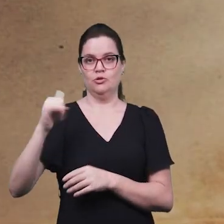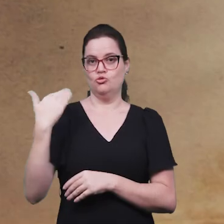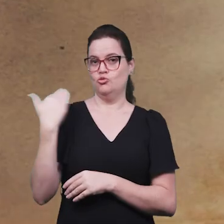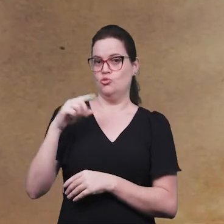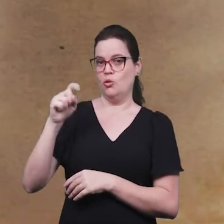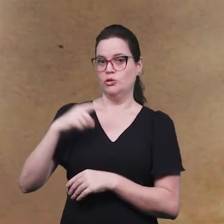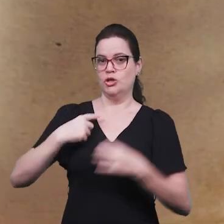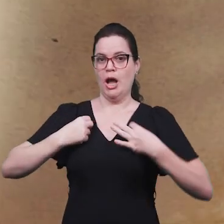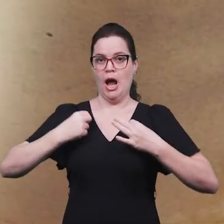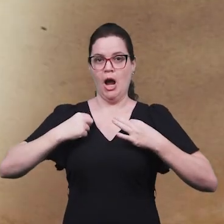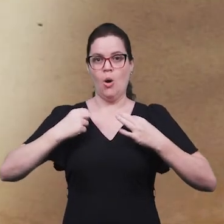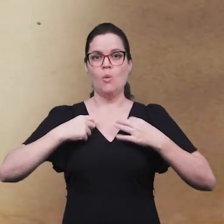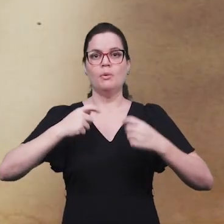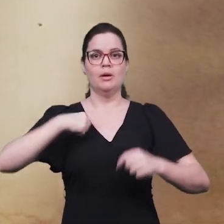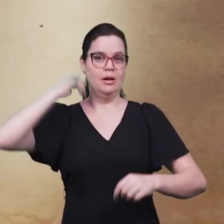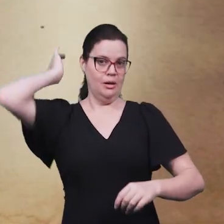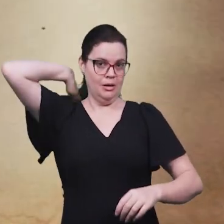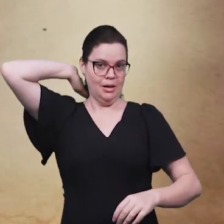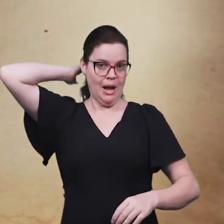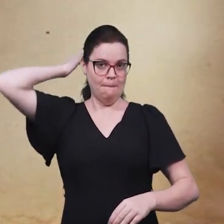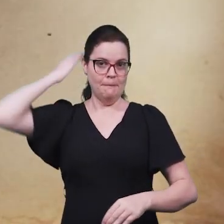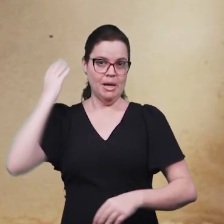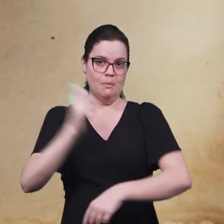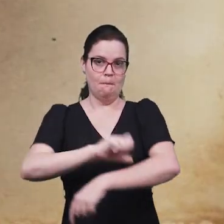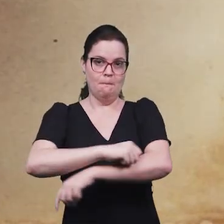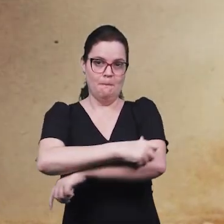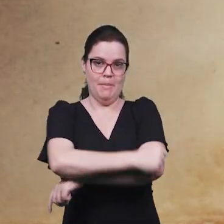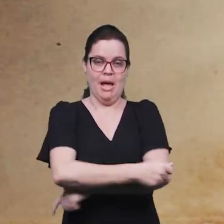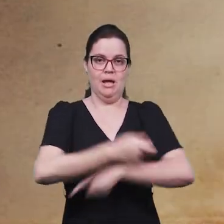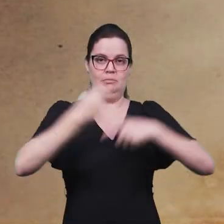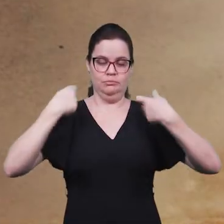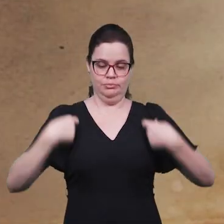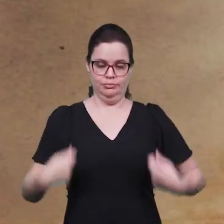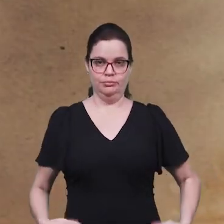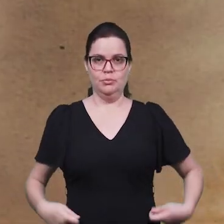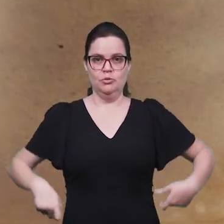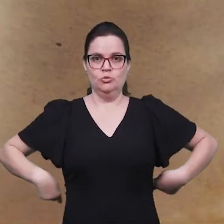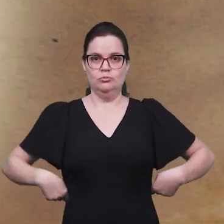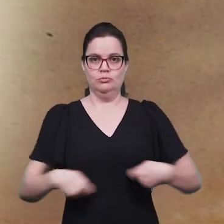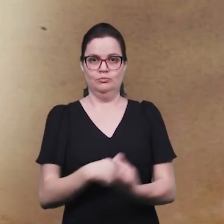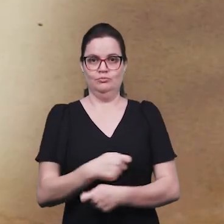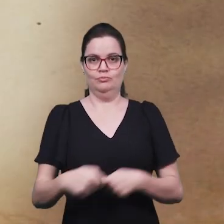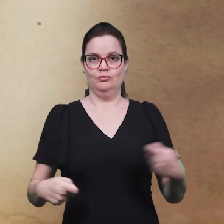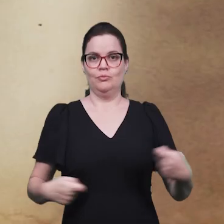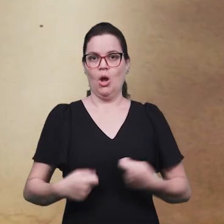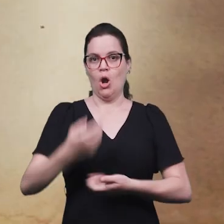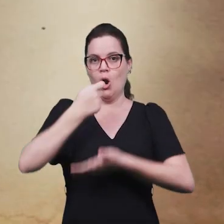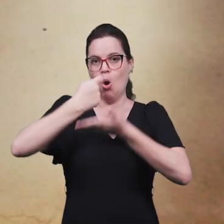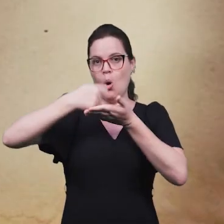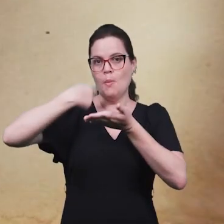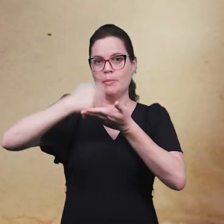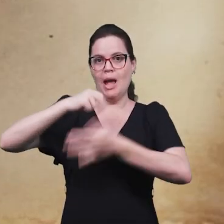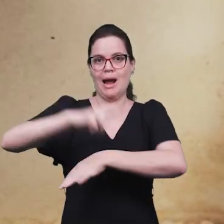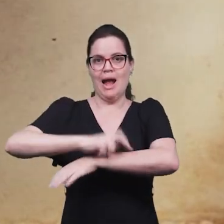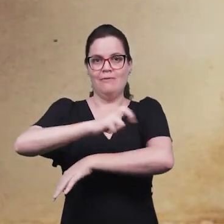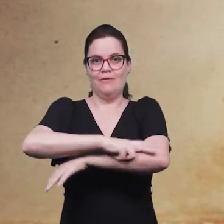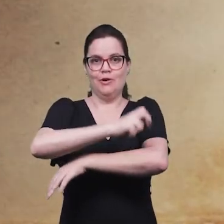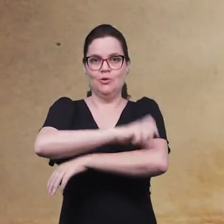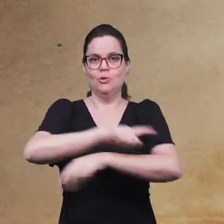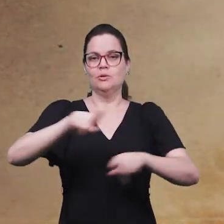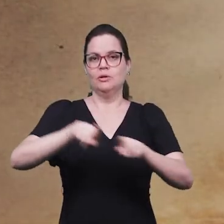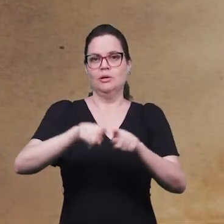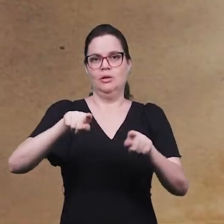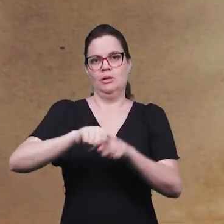pelos de camelo e um cinto de couro, e em torno dos seus lombos, e alimentava-se de gafanhoto e